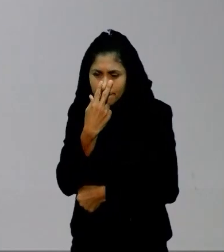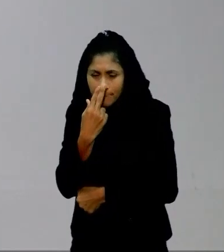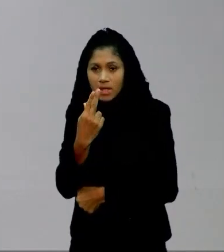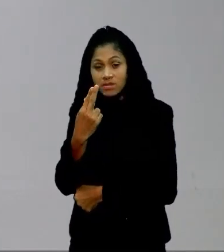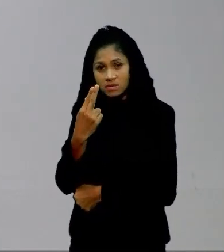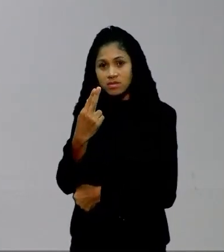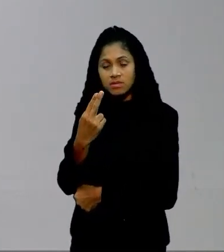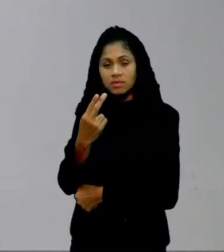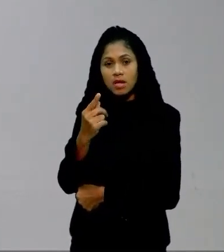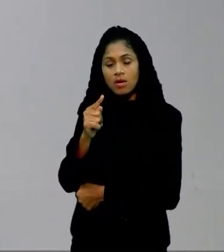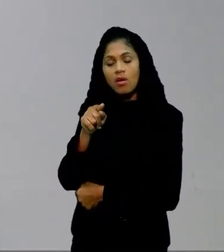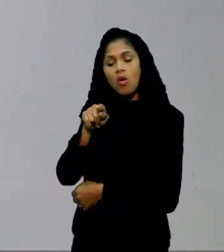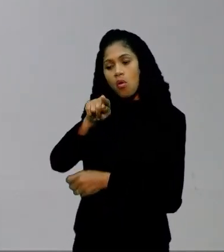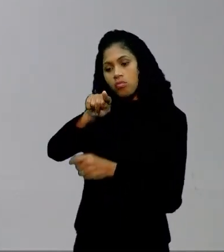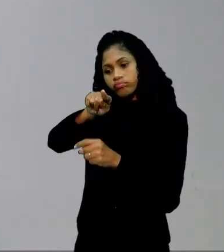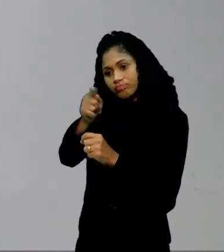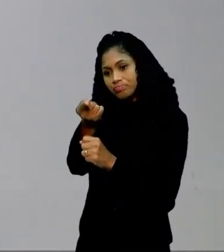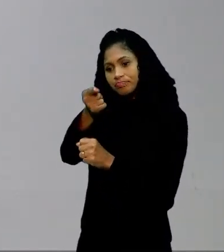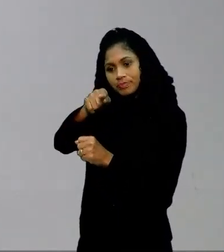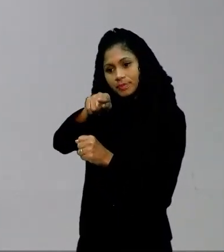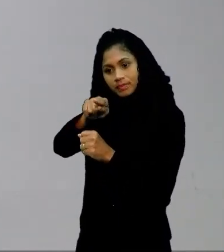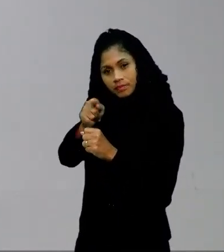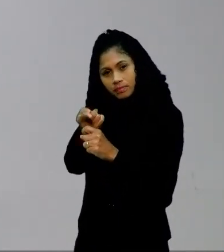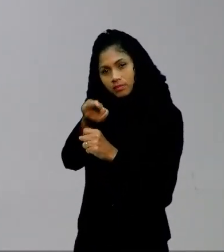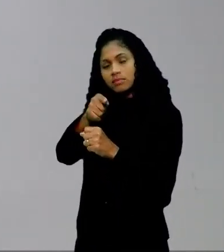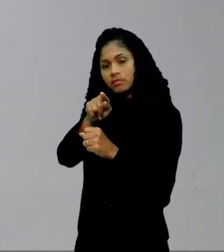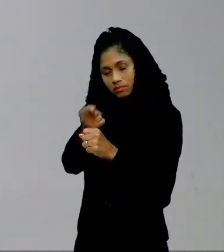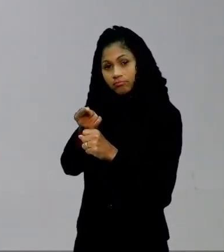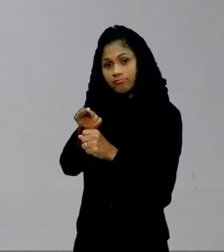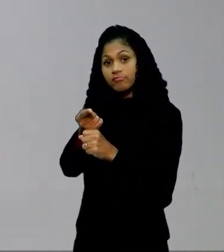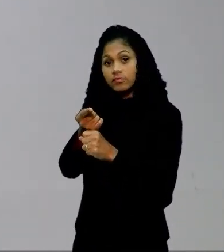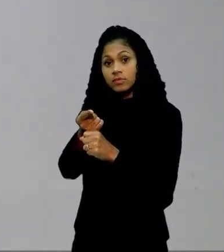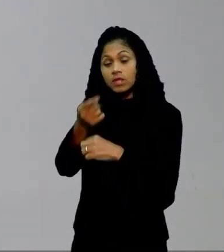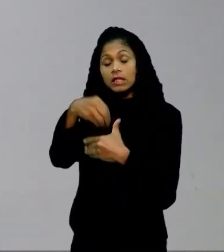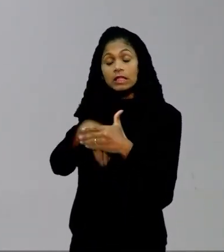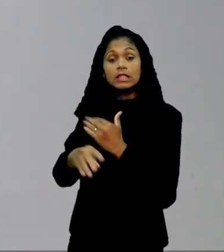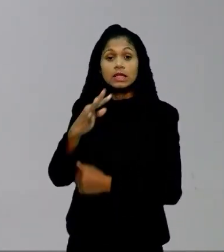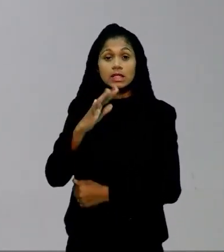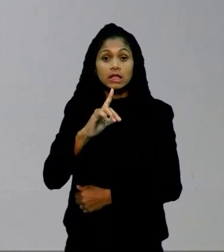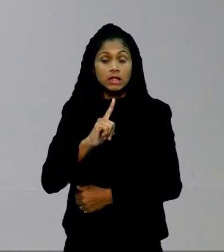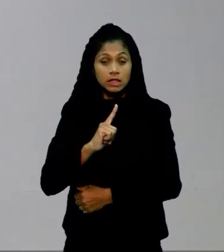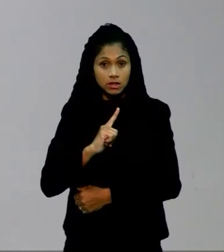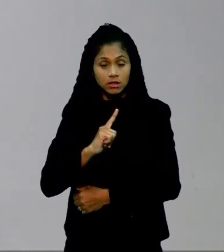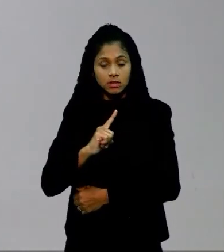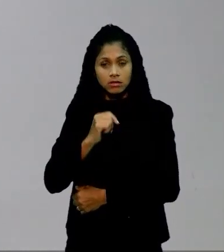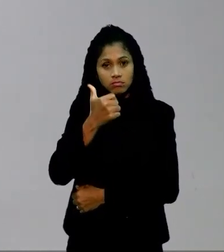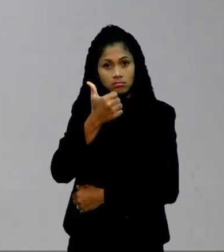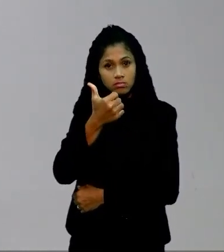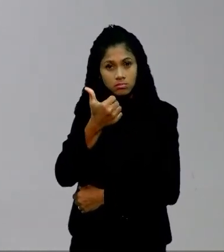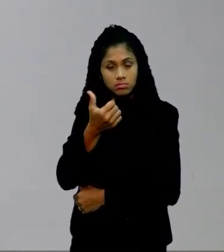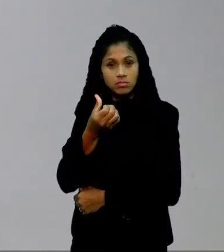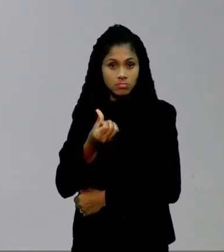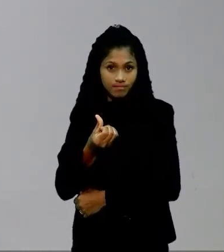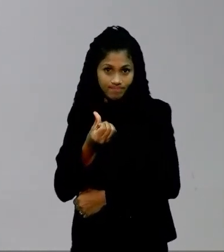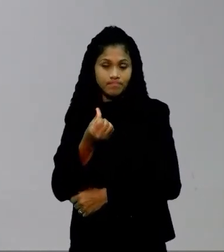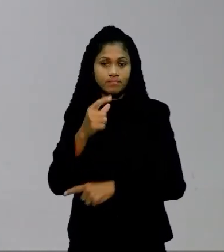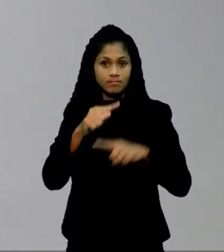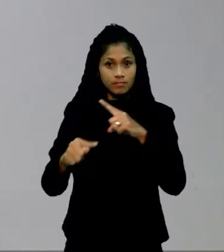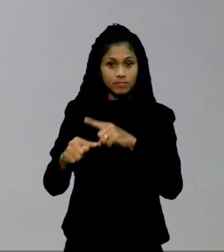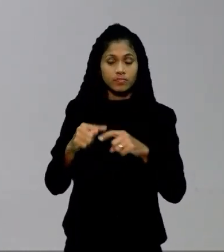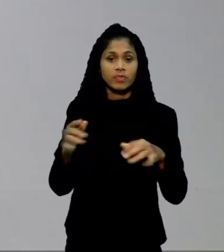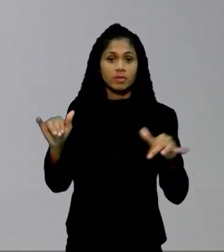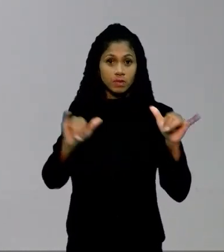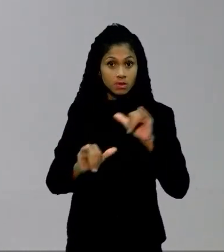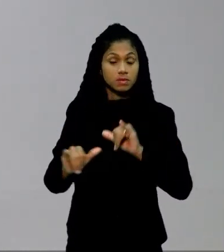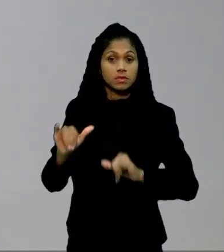volta do parafuso existiam 16 elementos. Esse modelo aí ele não deu muito, né,